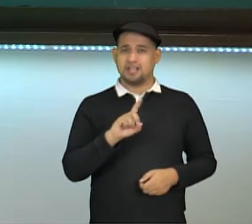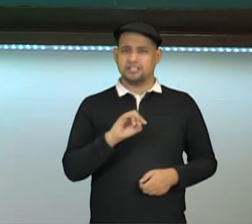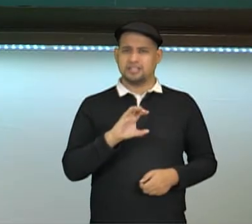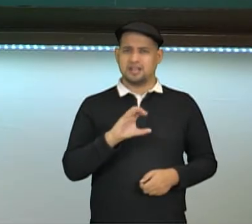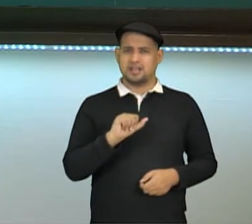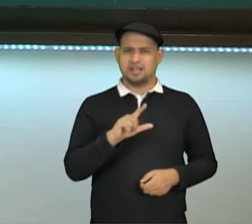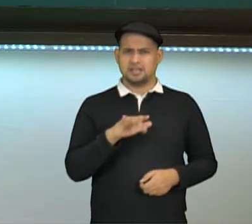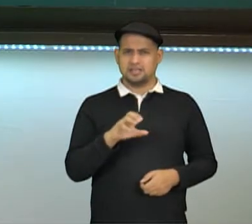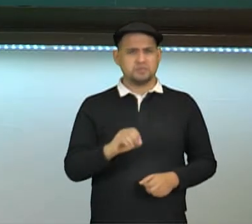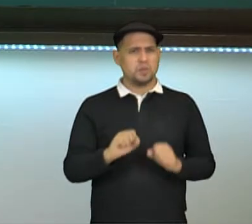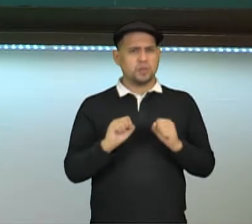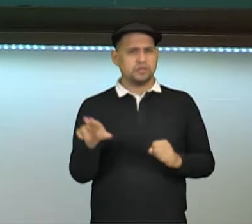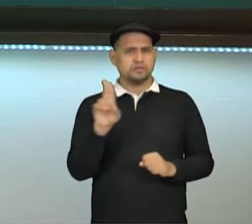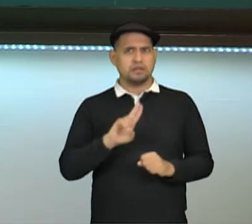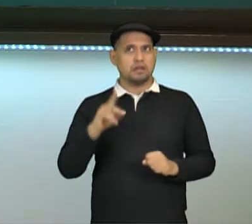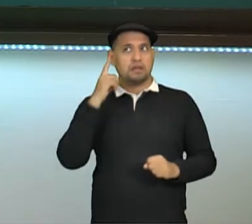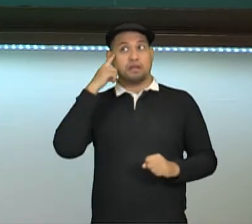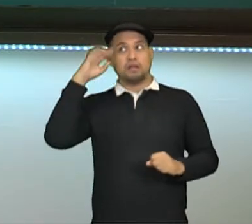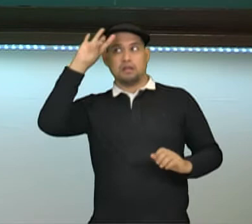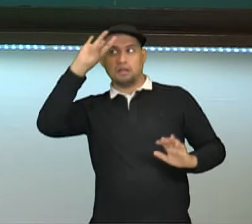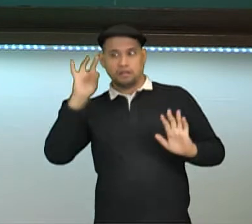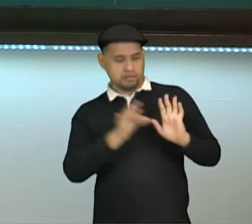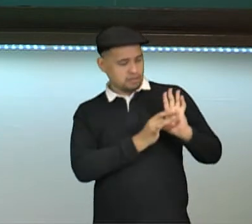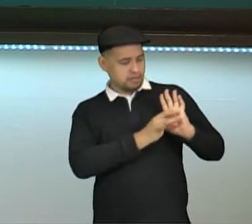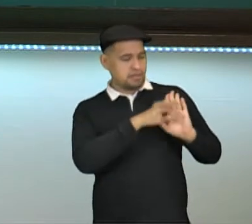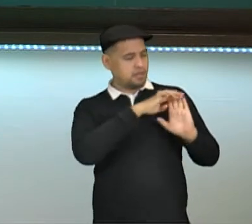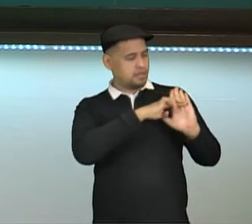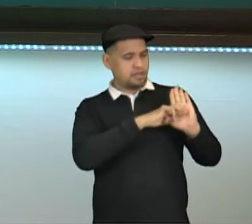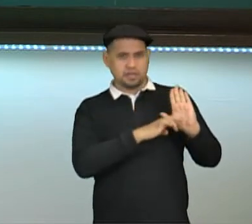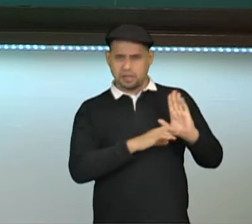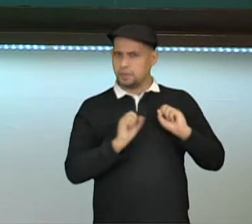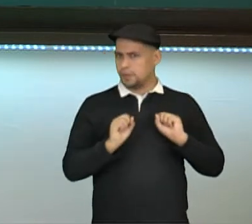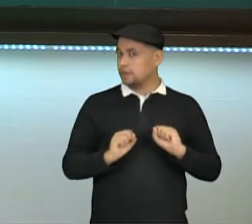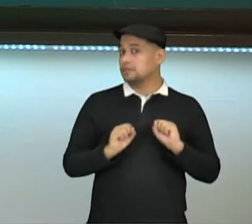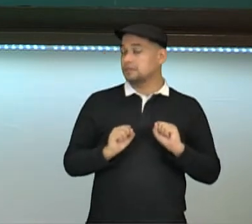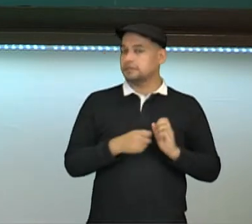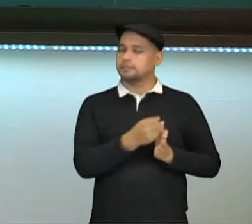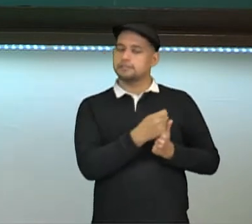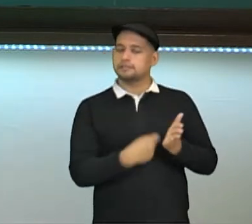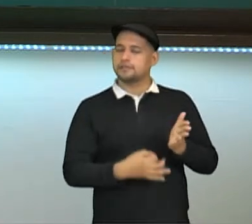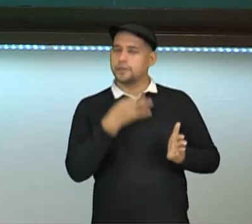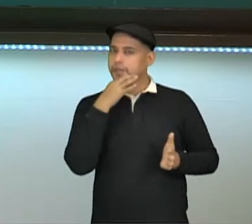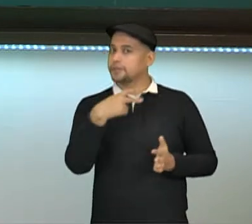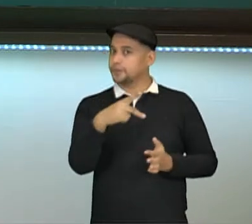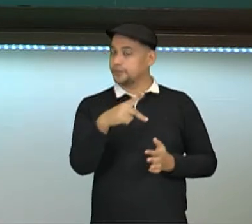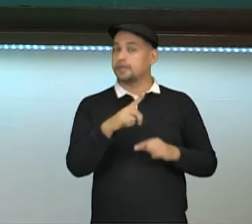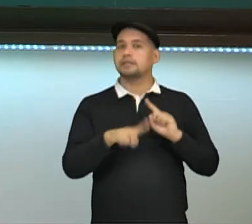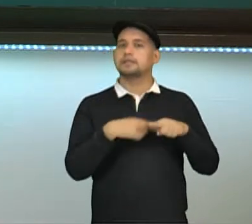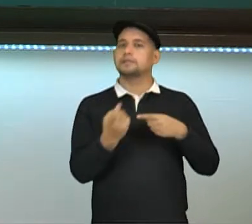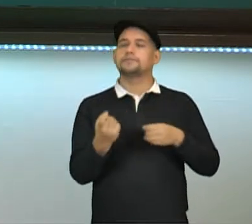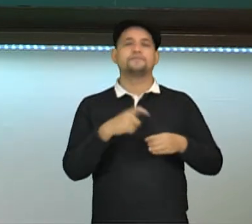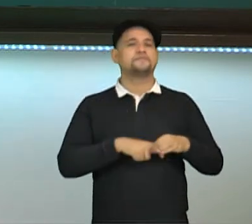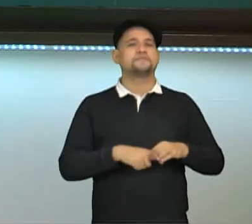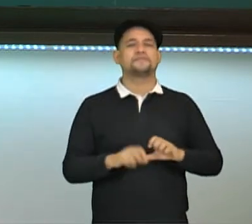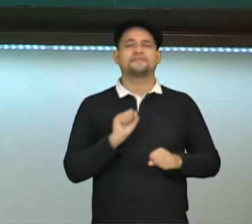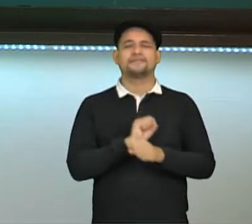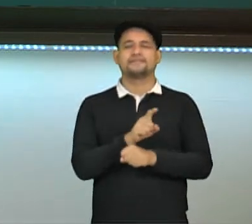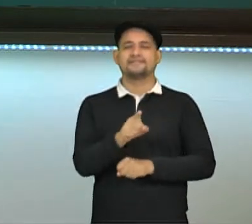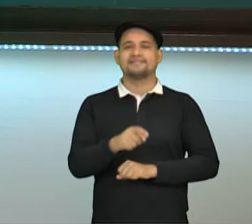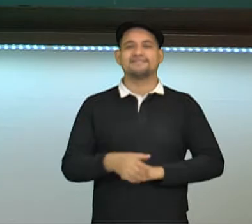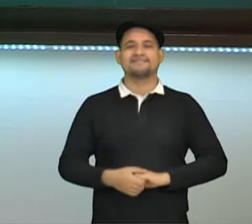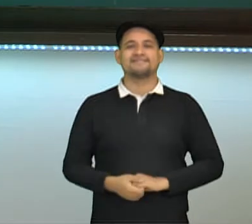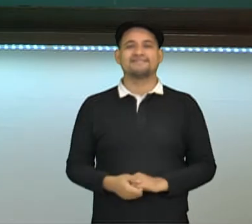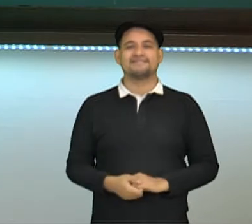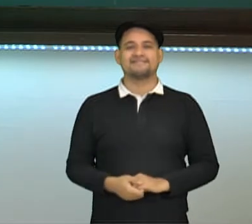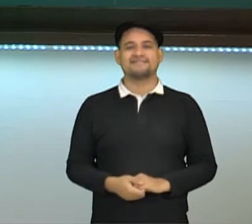posso pegar alguma coisa e colocar essa é a regra, todo o resto não vale? Escreva sobre isso para mim. Eu quero ouvir a opinião de vocês. Fico aguardando. Até daqui a